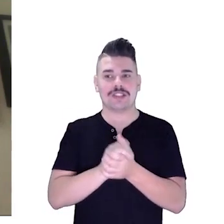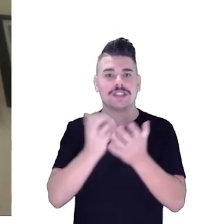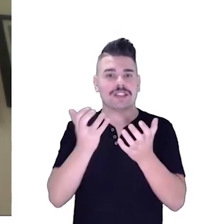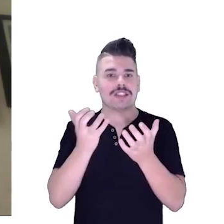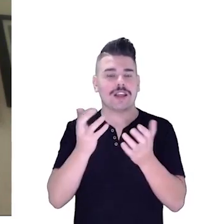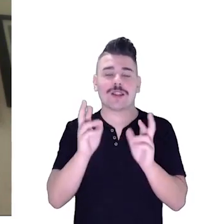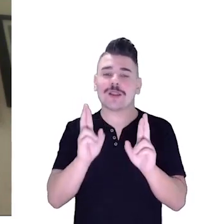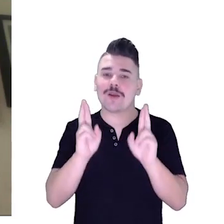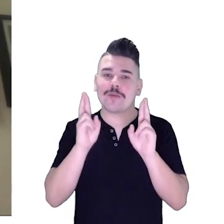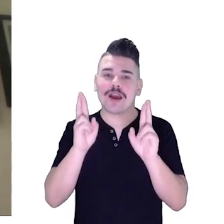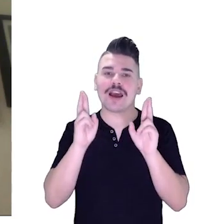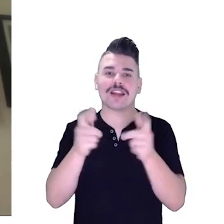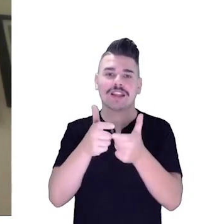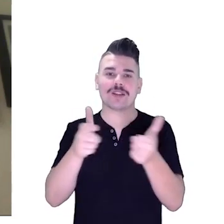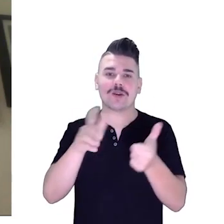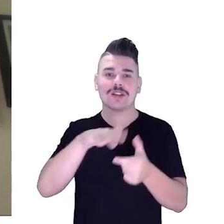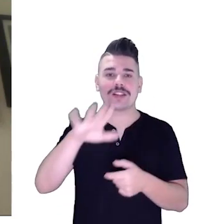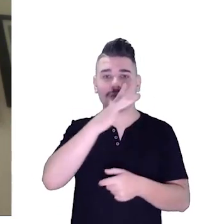dizer que,